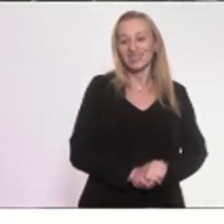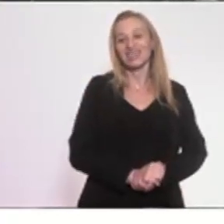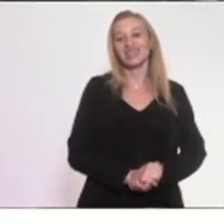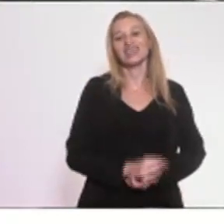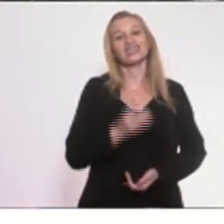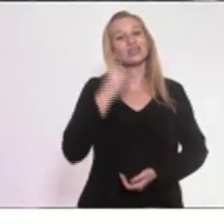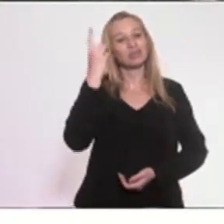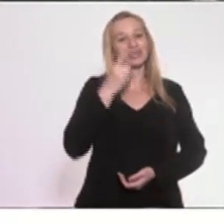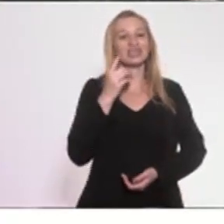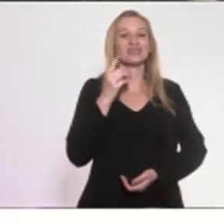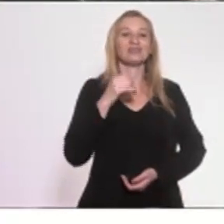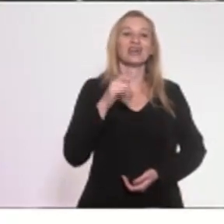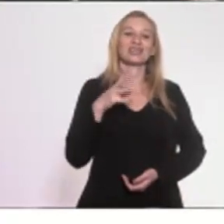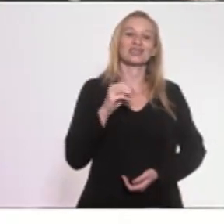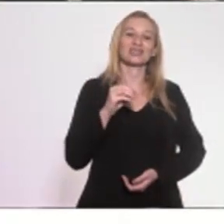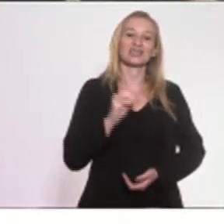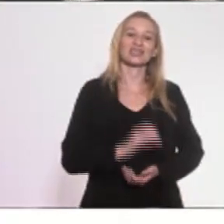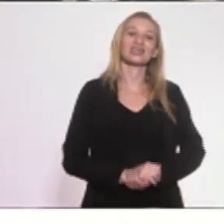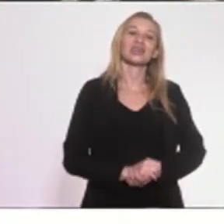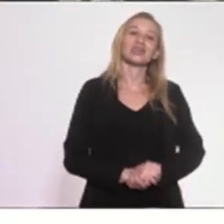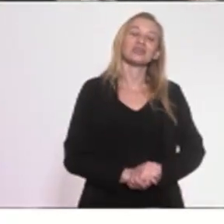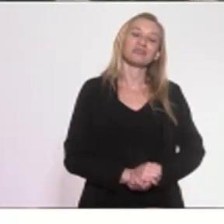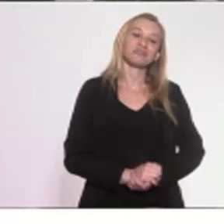Deputado Márcio.